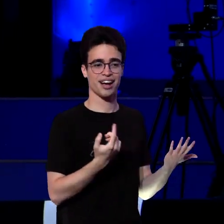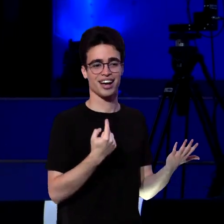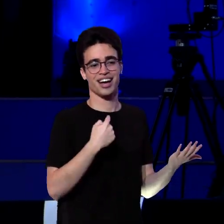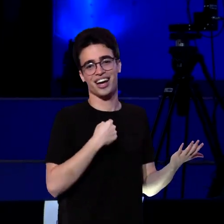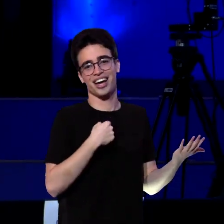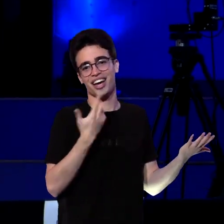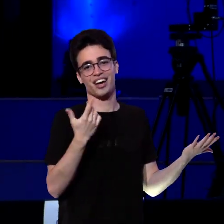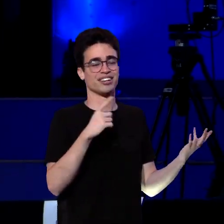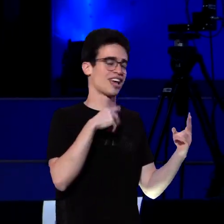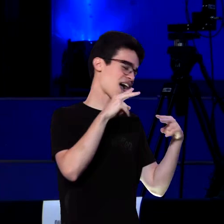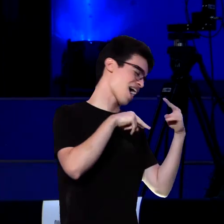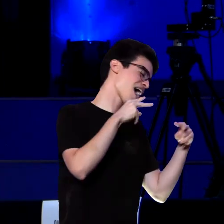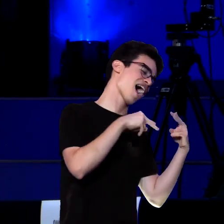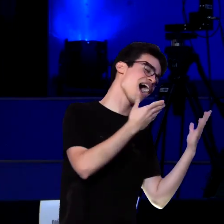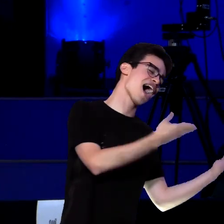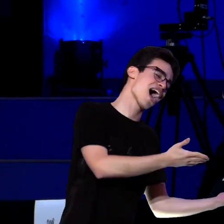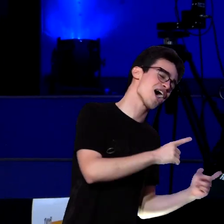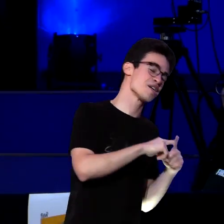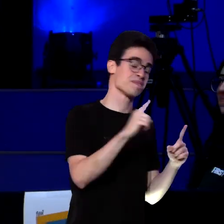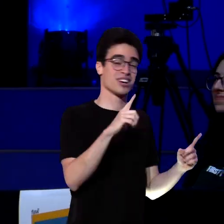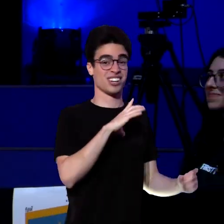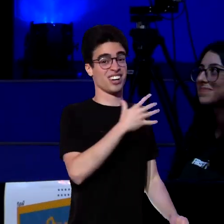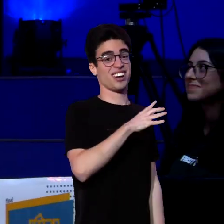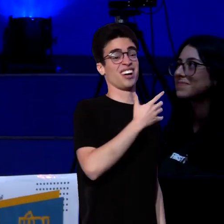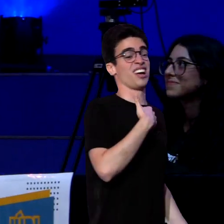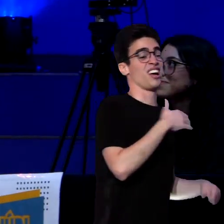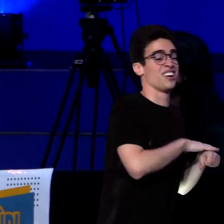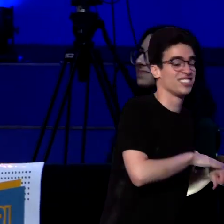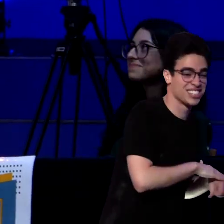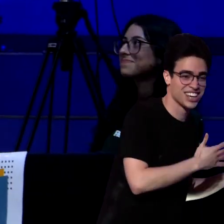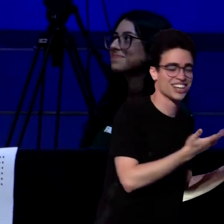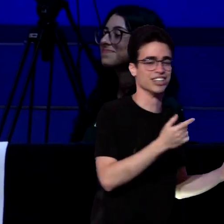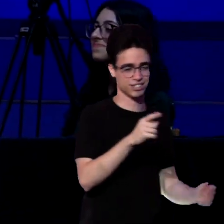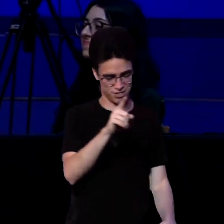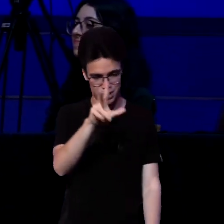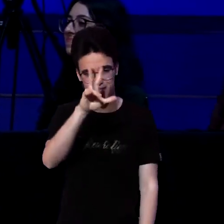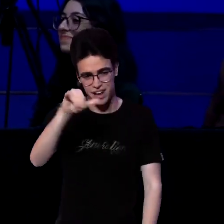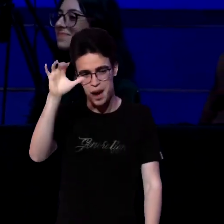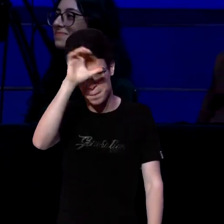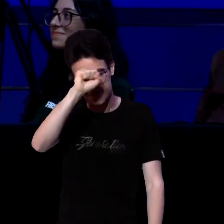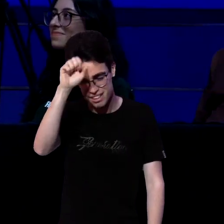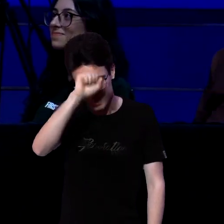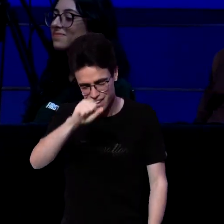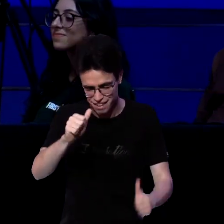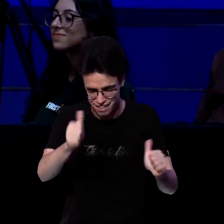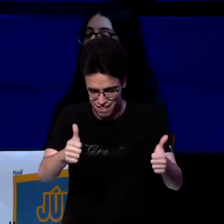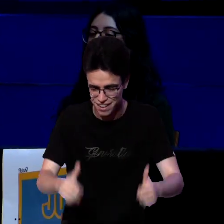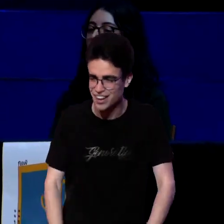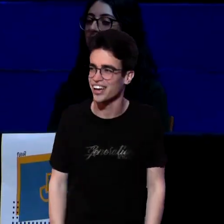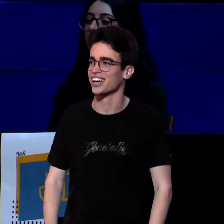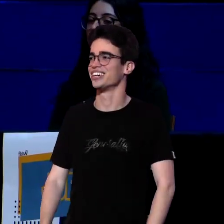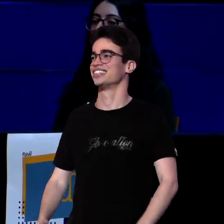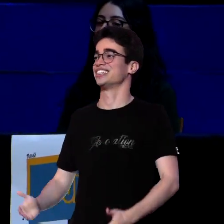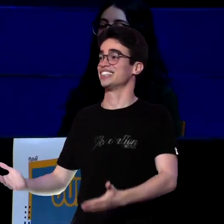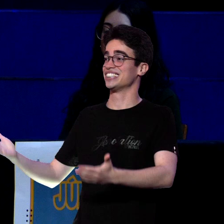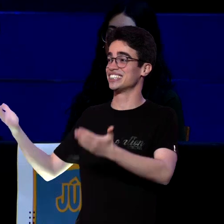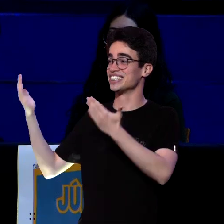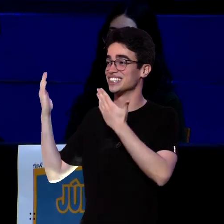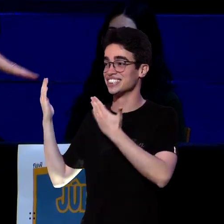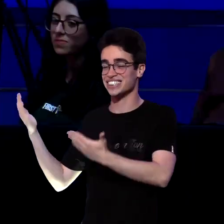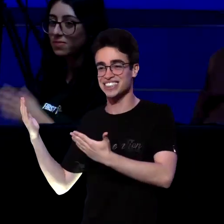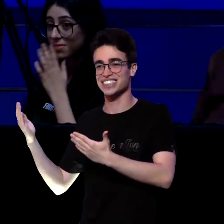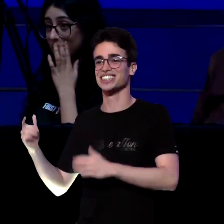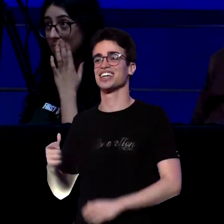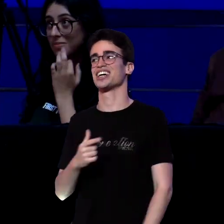que está com crush do seu lado, mas não tem coragem de falar, você vai aprender, tá? E aqui, ó, tá o